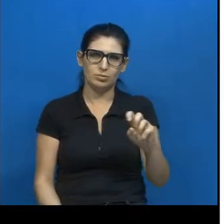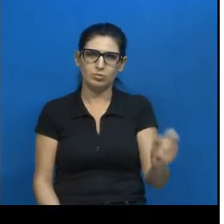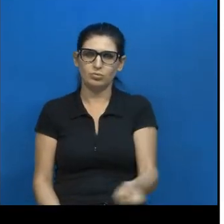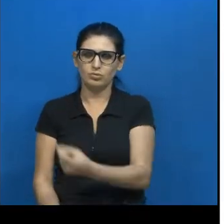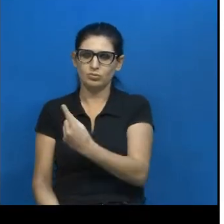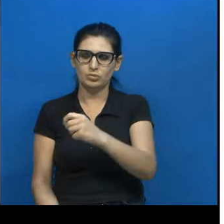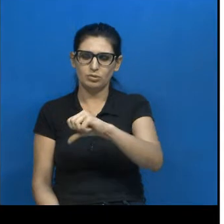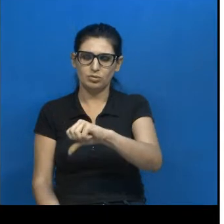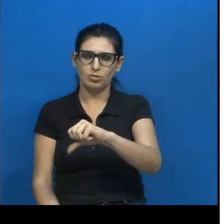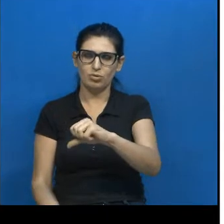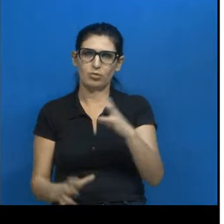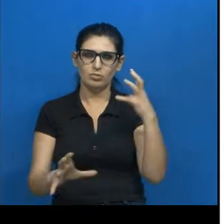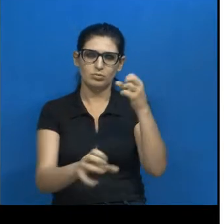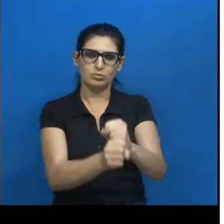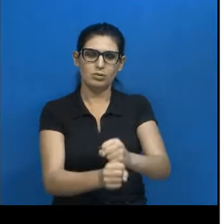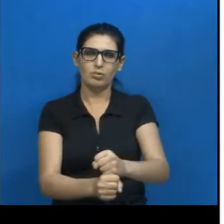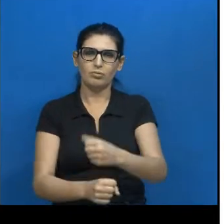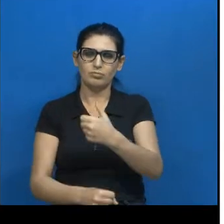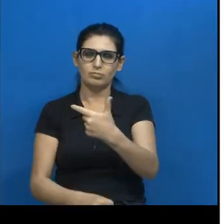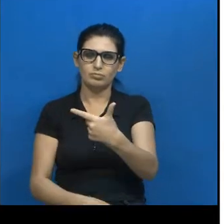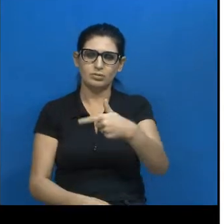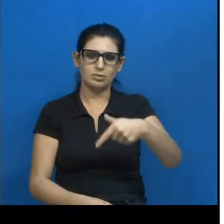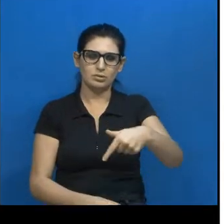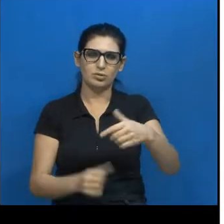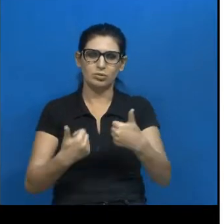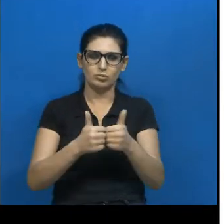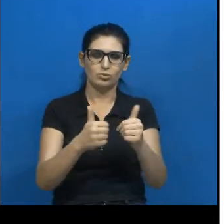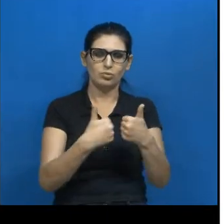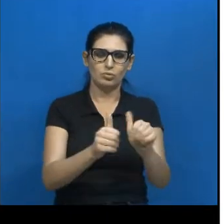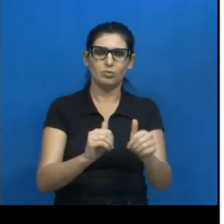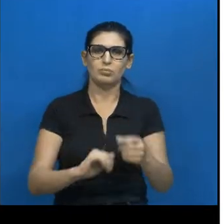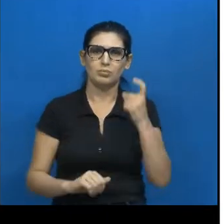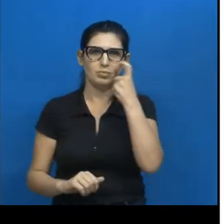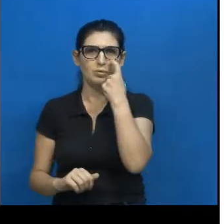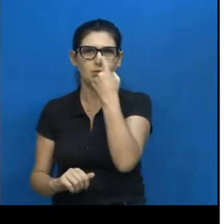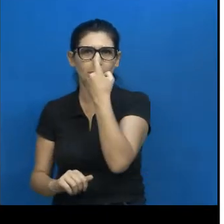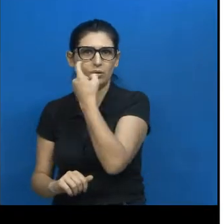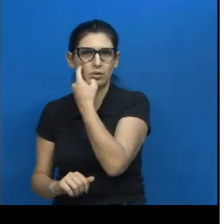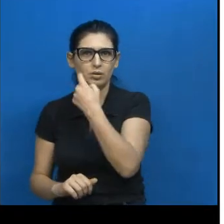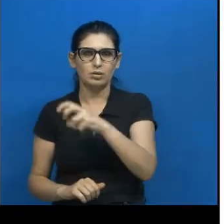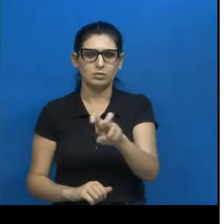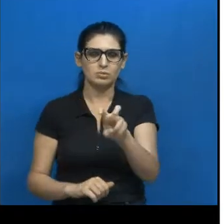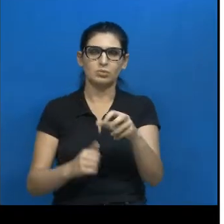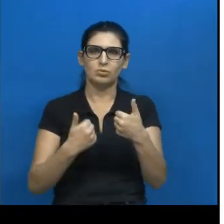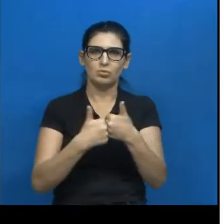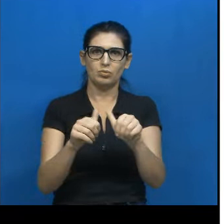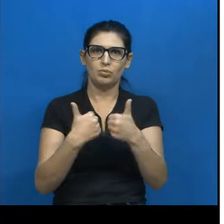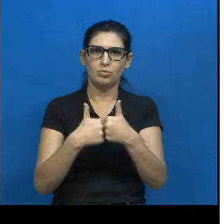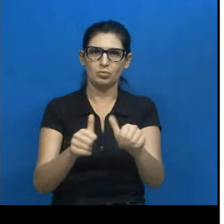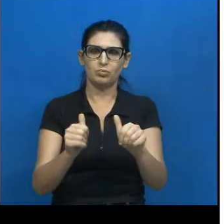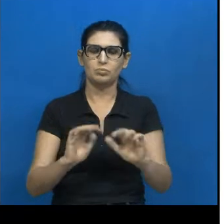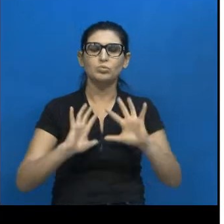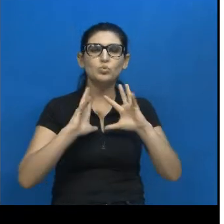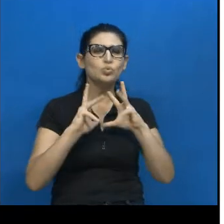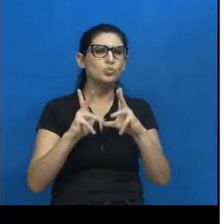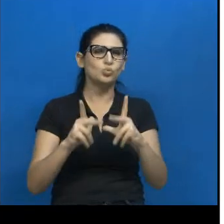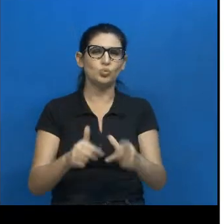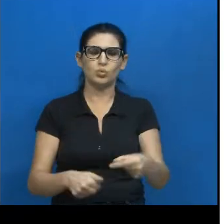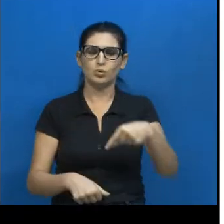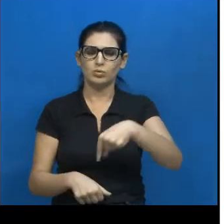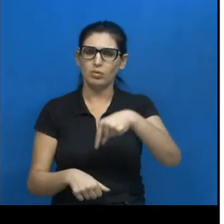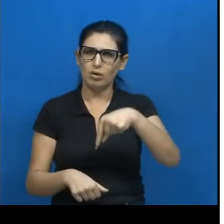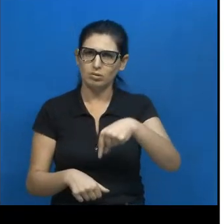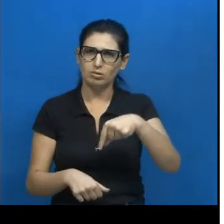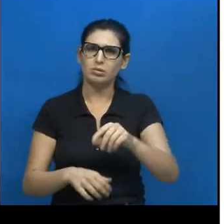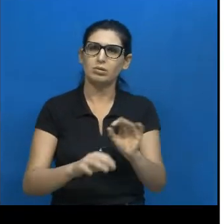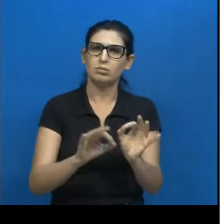27 veículos. Veículos são ônibus. E o Parque Meia Lua é atendido por 5 veículos. Tudo que nós estamos fazendo aqui, a gente está fazendo o